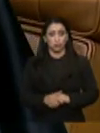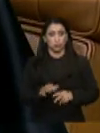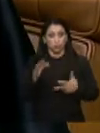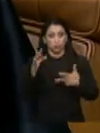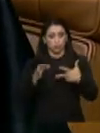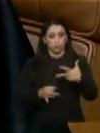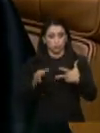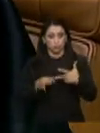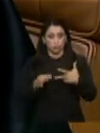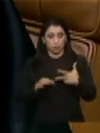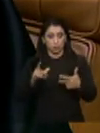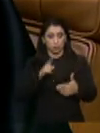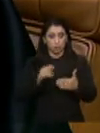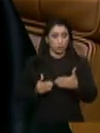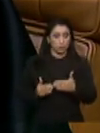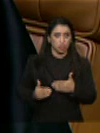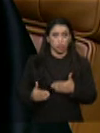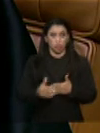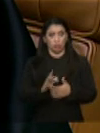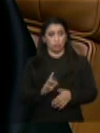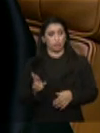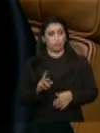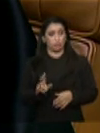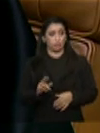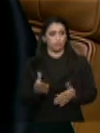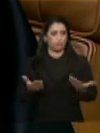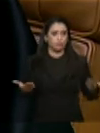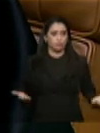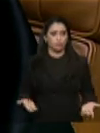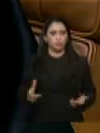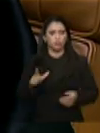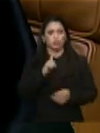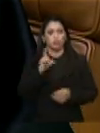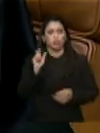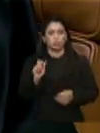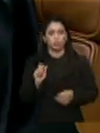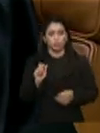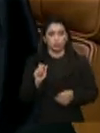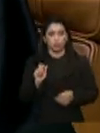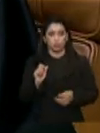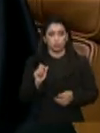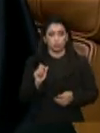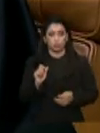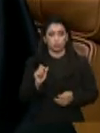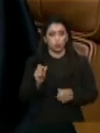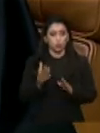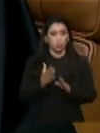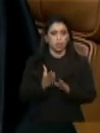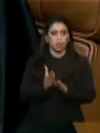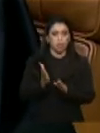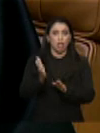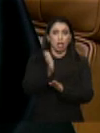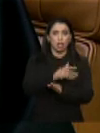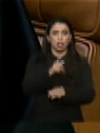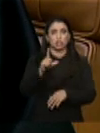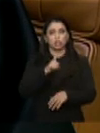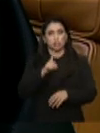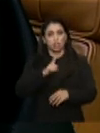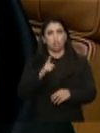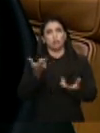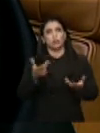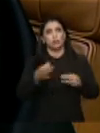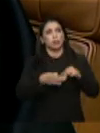nós estamos a dizer, a partir de agora não. A partir de agora vai prevalecer exatamente a posição que antes acompanhara do ministro Luiz Roberto